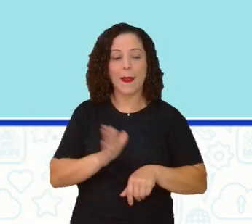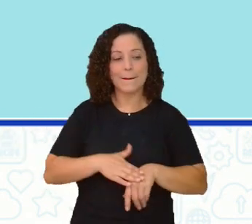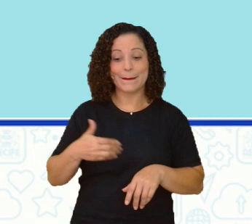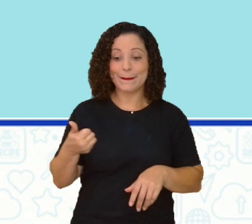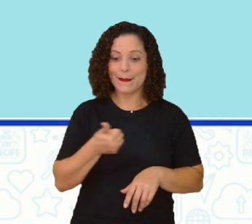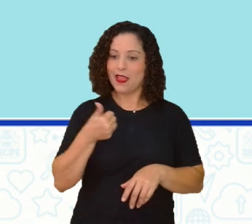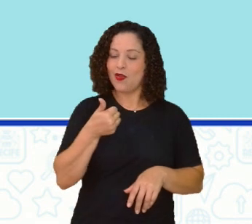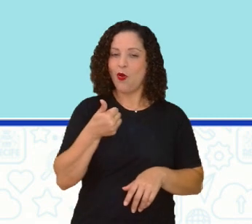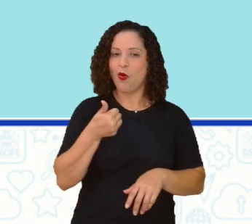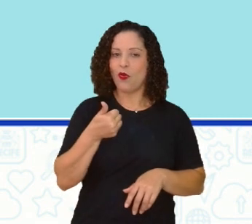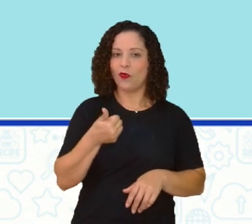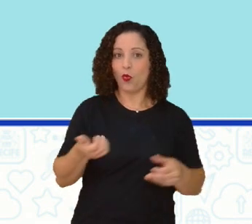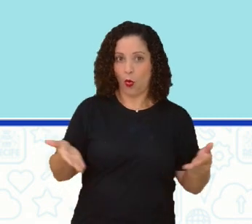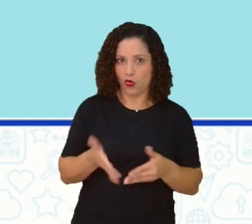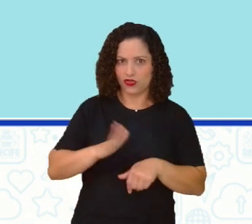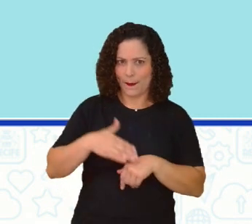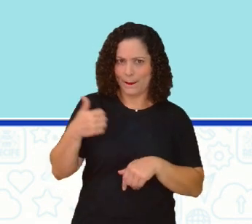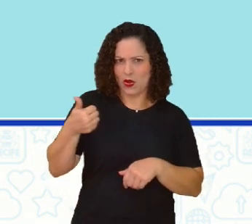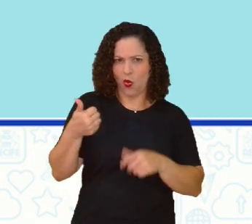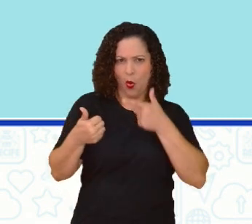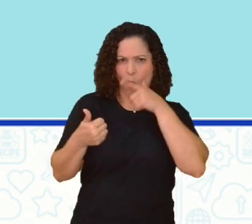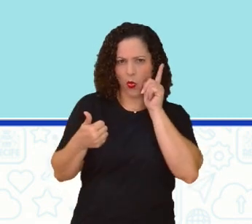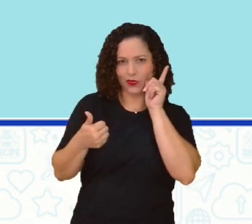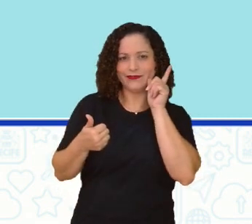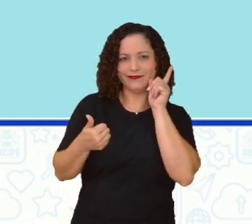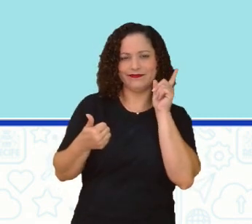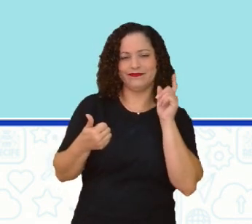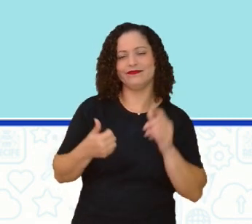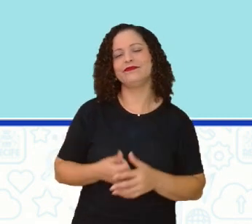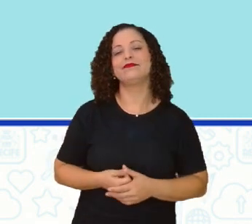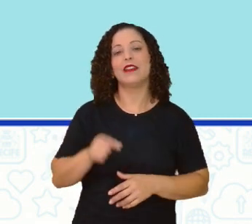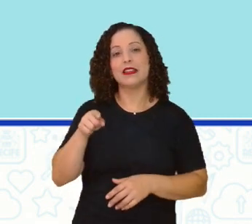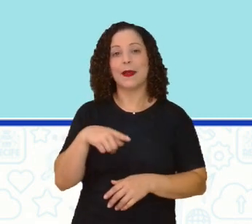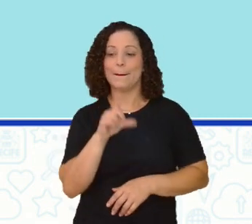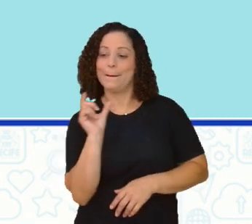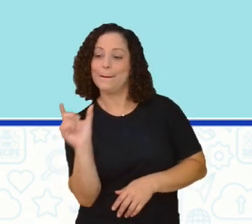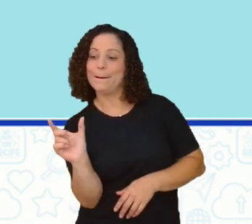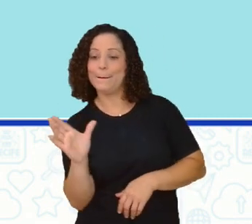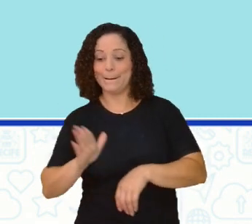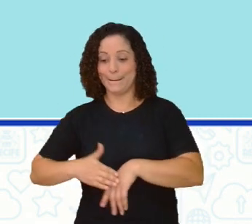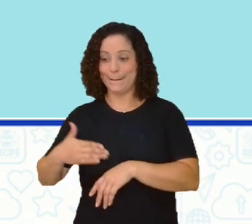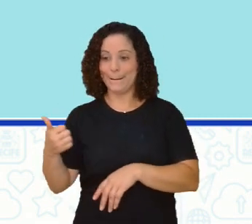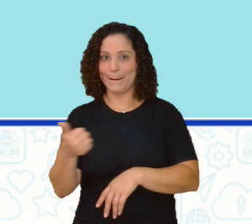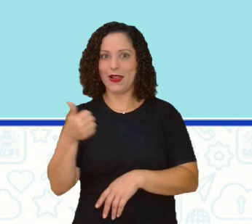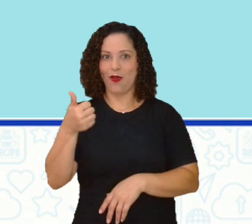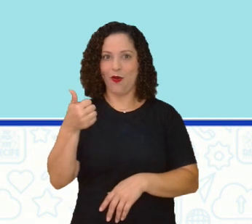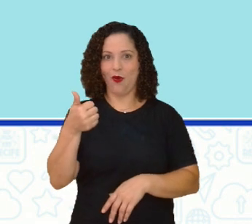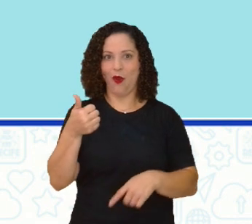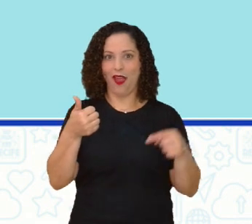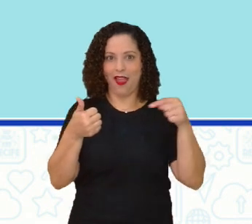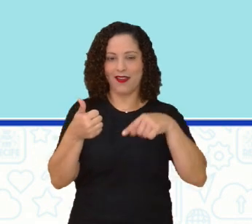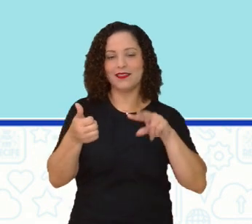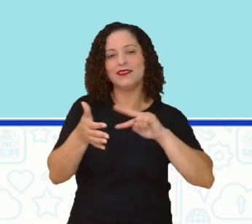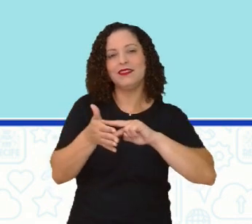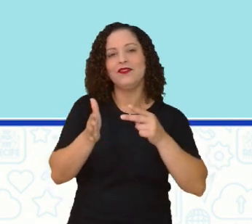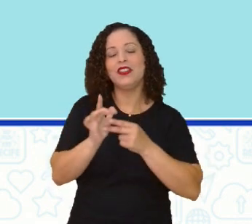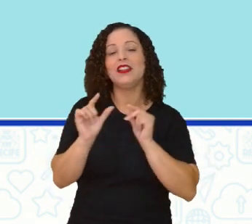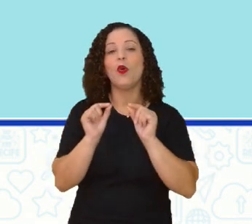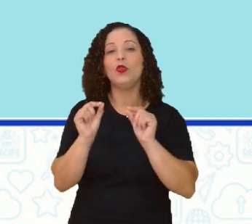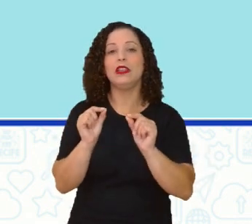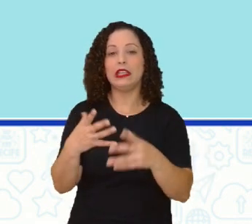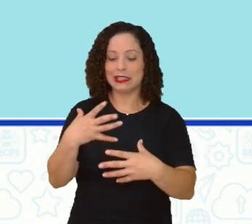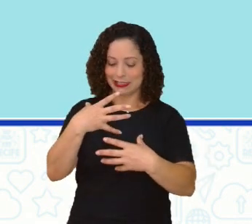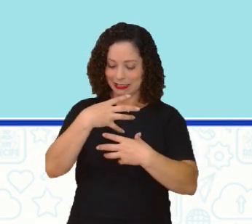a pessoa responde, estou melhor que ontem. Então, essa palavra melhor, não é? É só para vocês identificarem, é